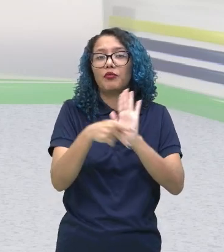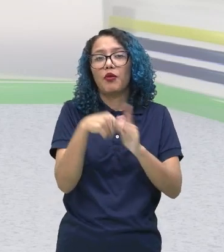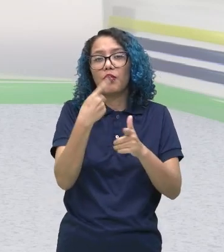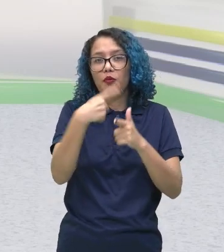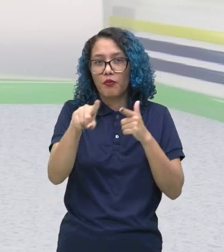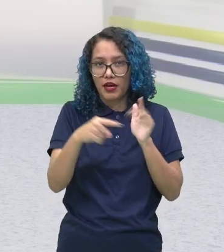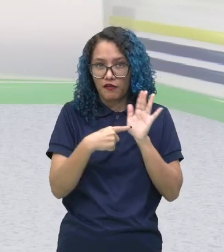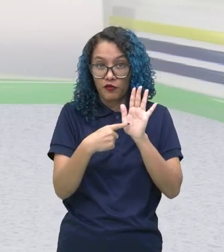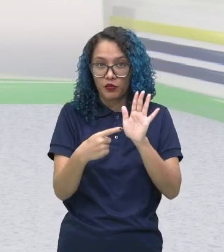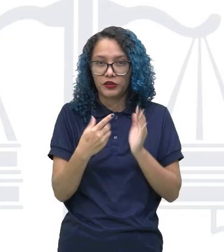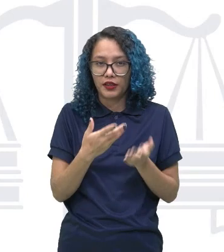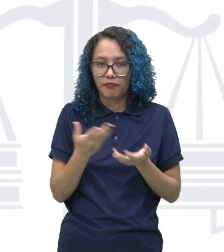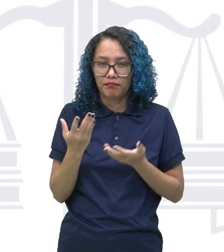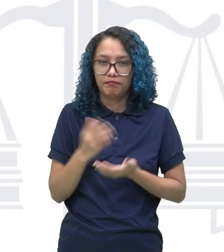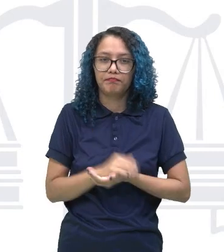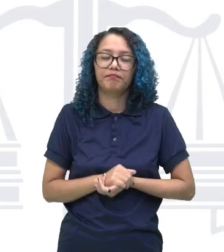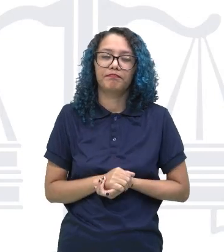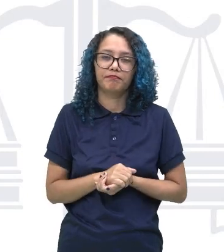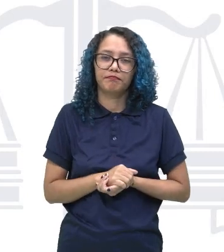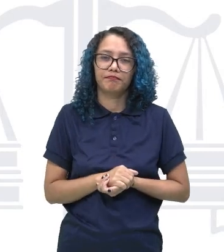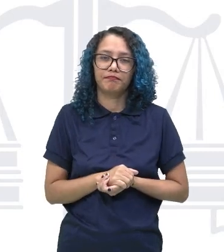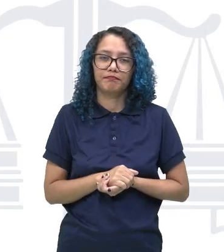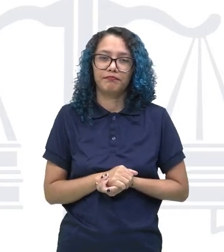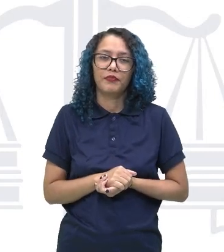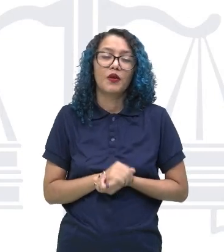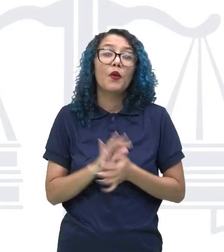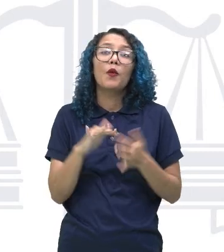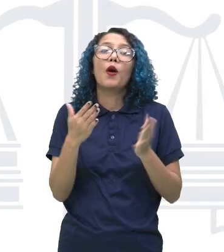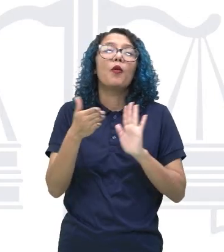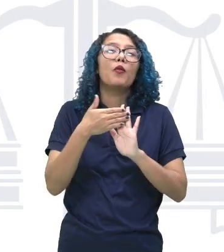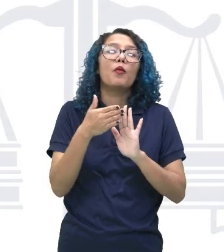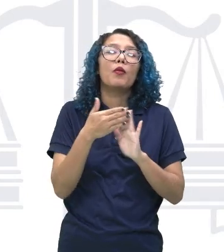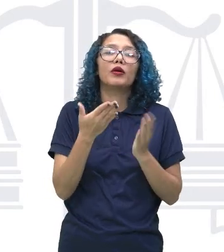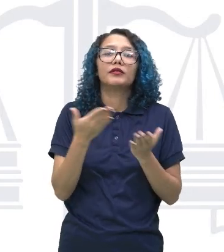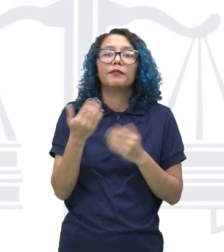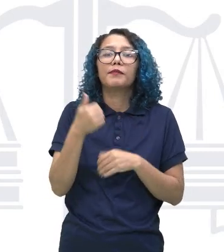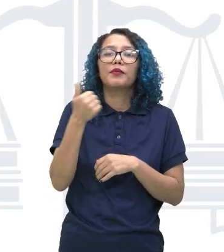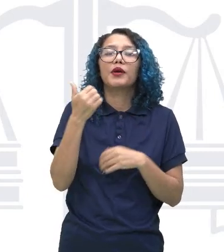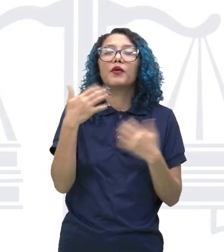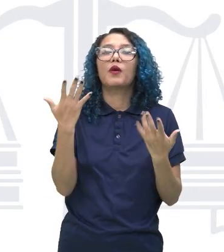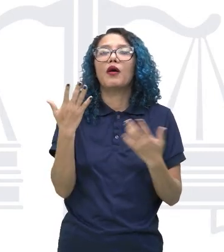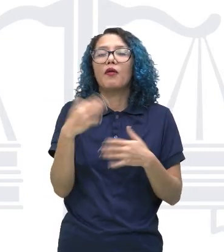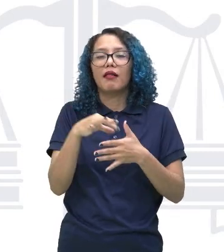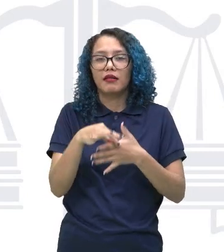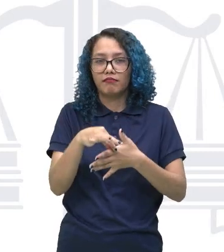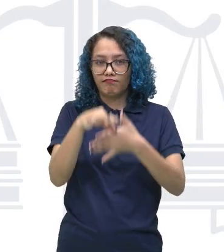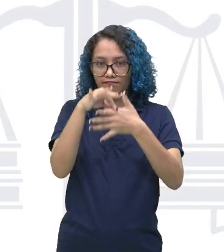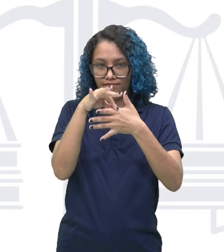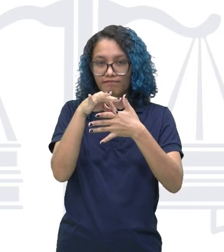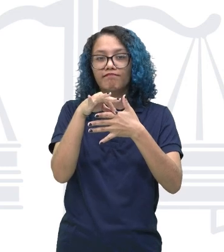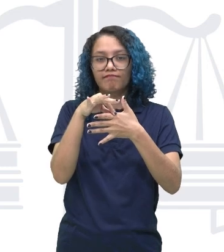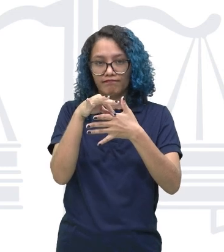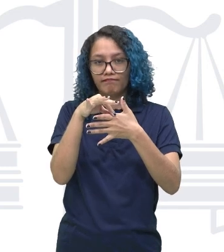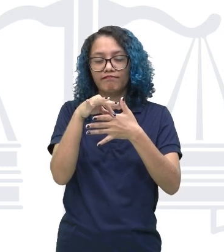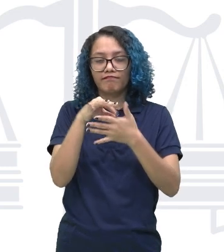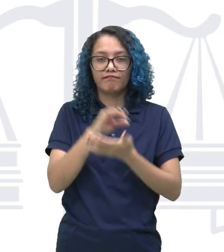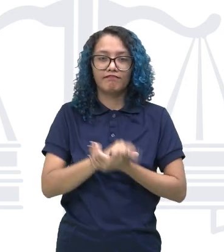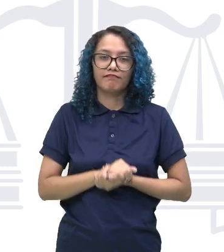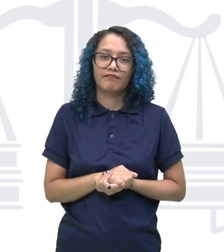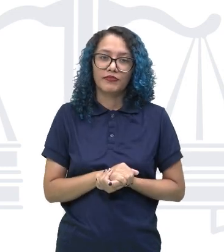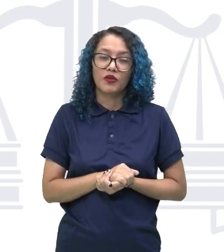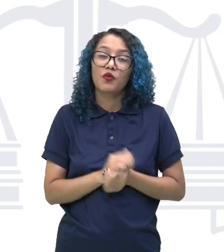a proposta que o MEC fez. Dentre essa proposta, nós temos no eixo 1, a governança, que traz a perspectiva